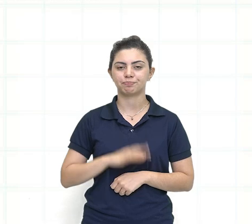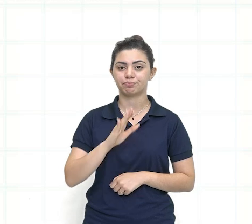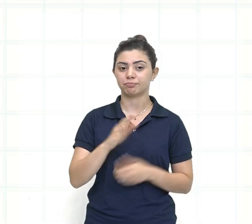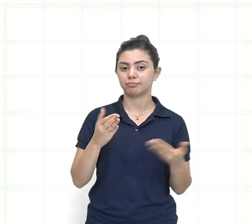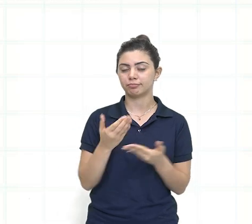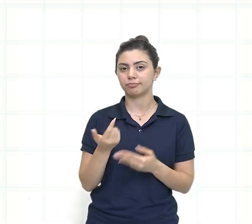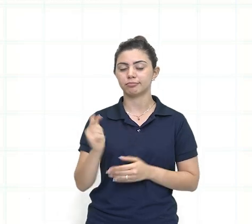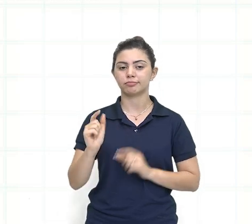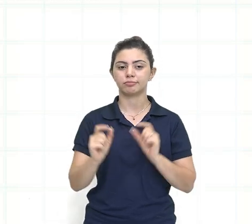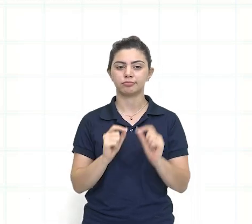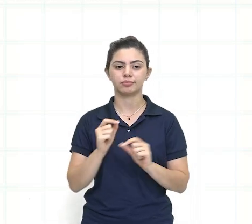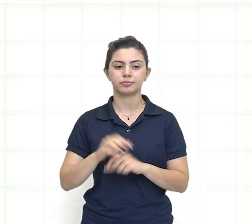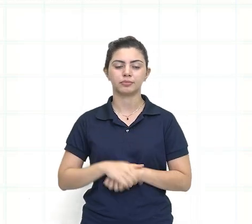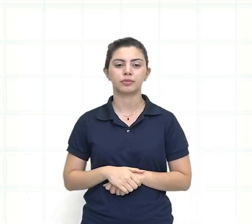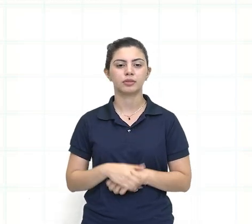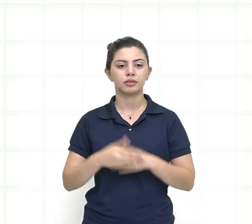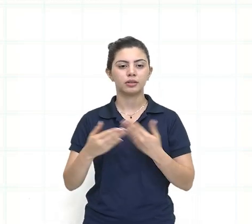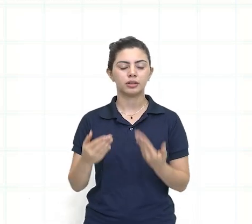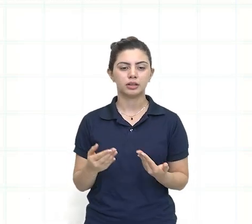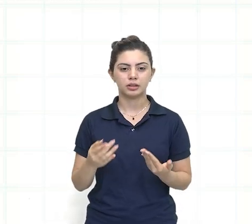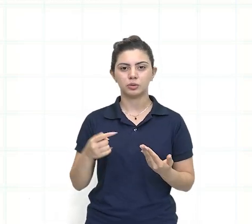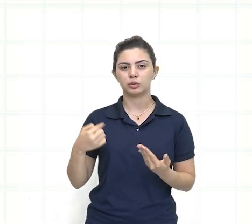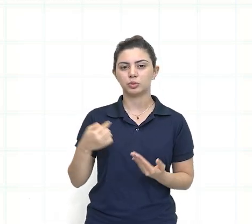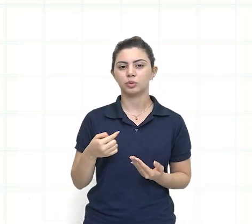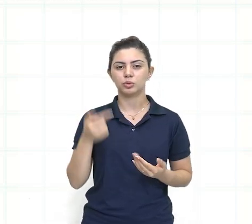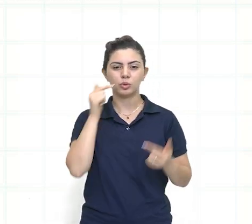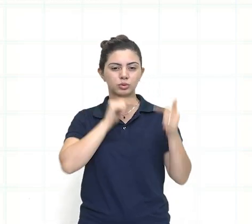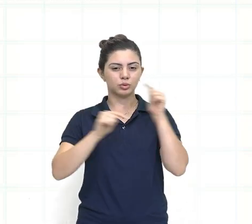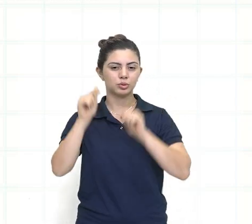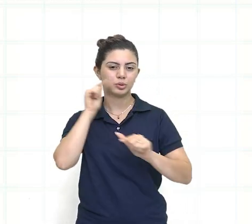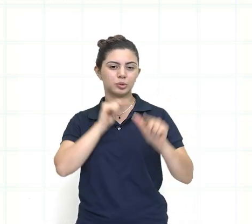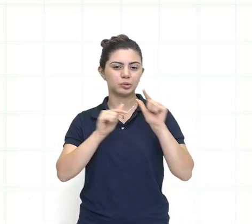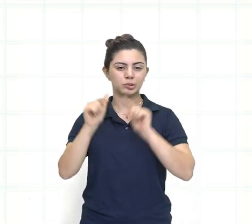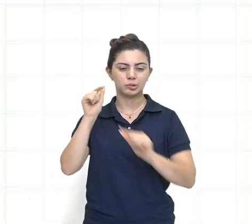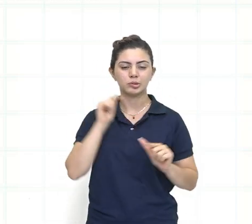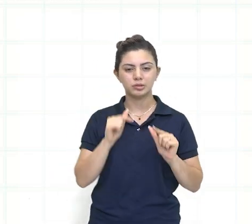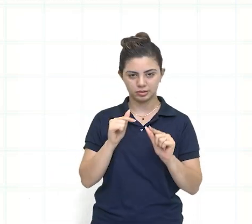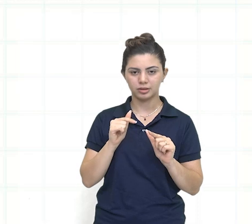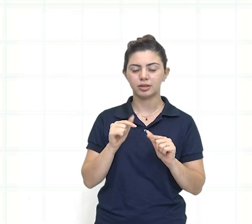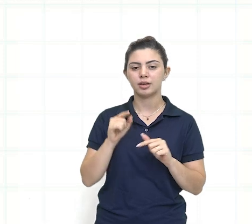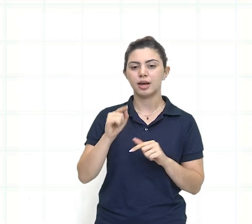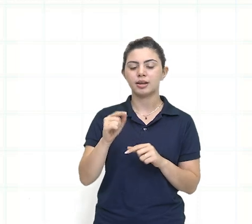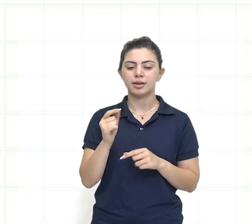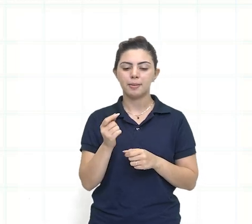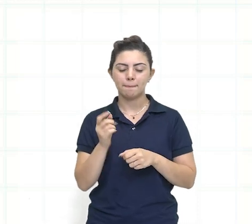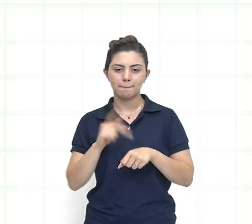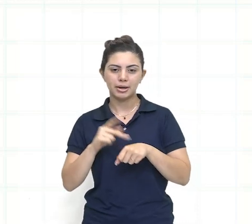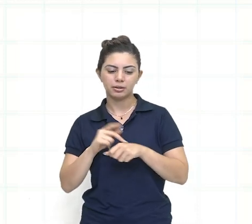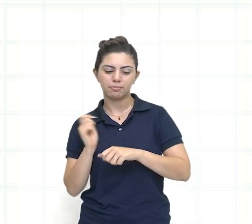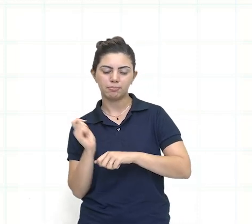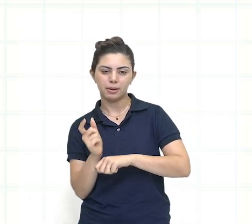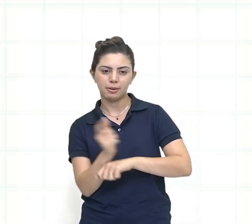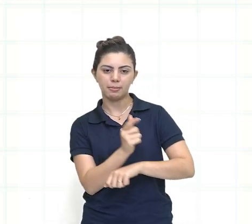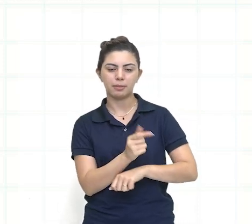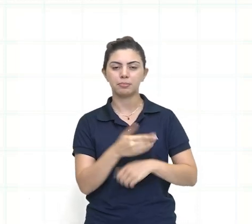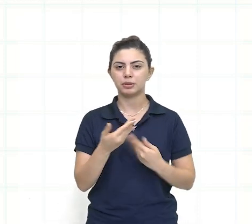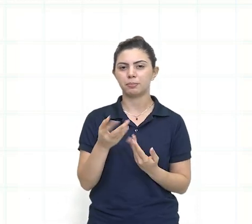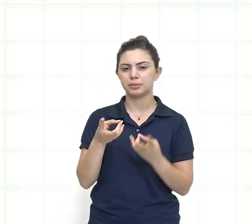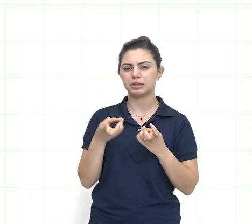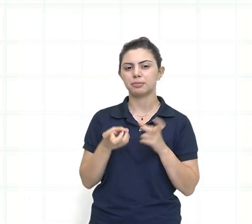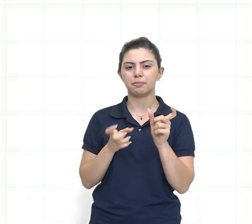Tirar a sorte no osso, jogar pedrinha no poço. Ó, osso, poço. Tem o mesmo som?